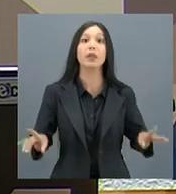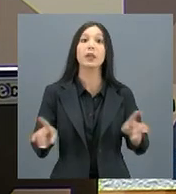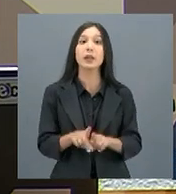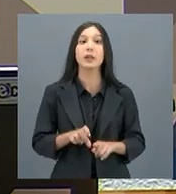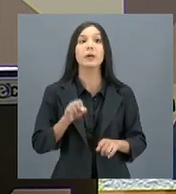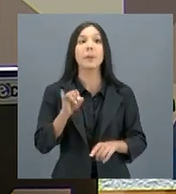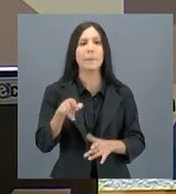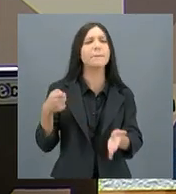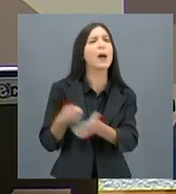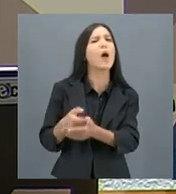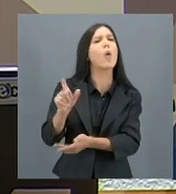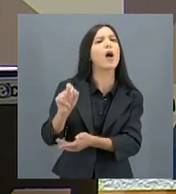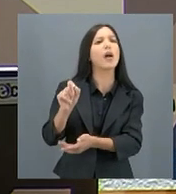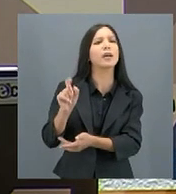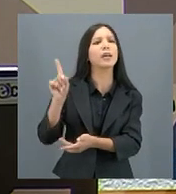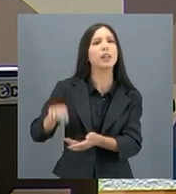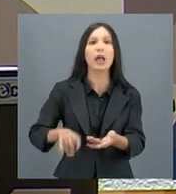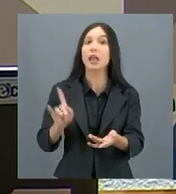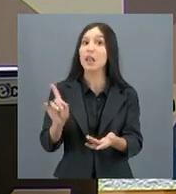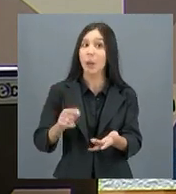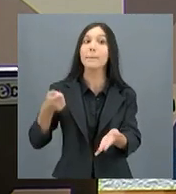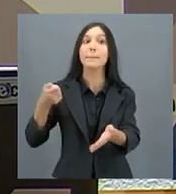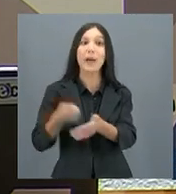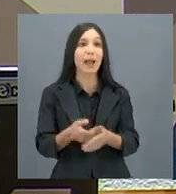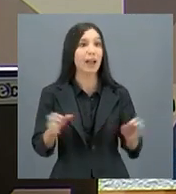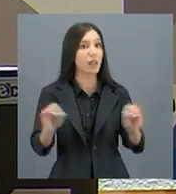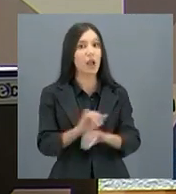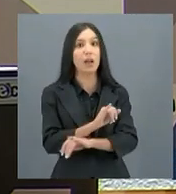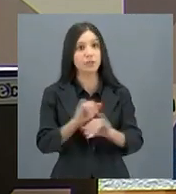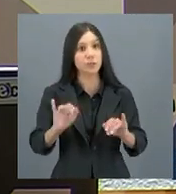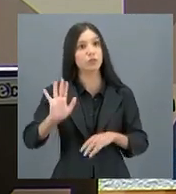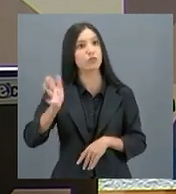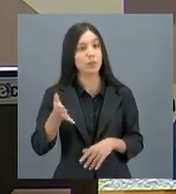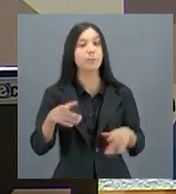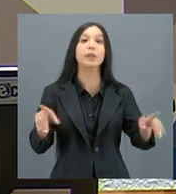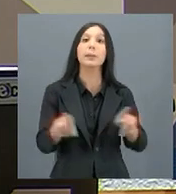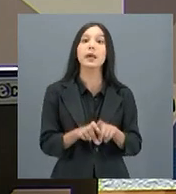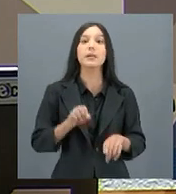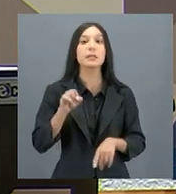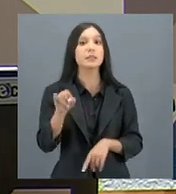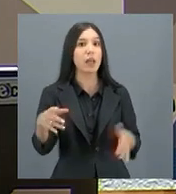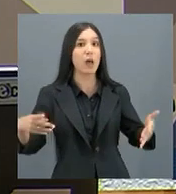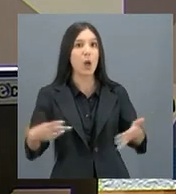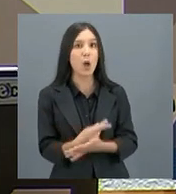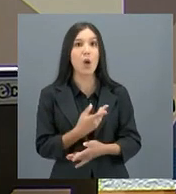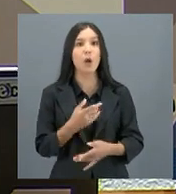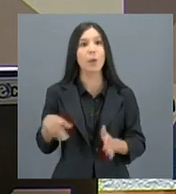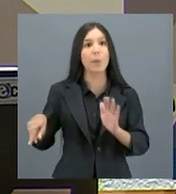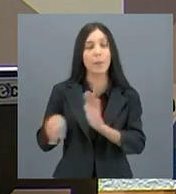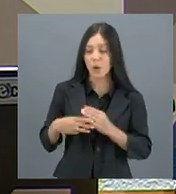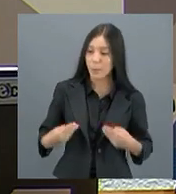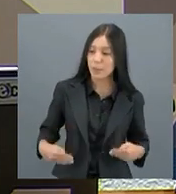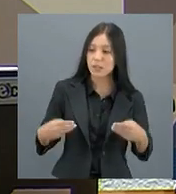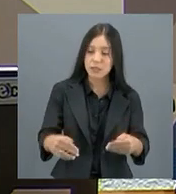Para pagar o quê? Para pagar a propina? Não pague absolutamente nada a ninguém. E se vier de dentro do Ministério da